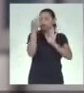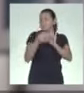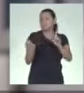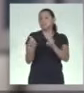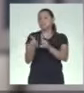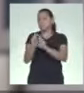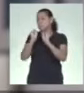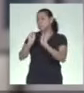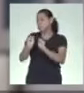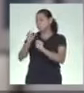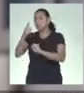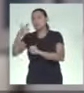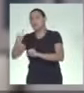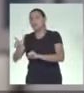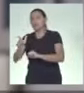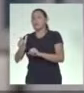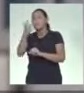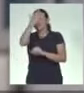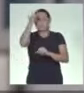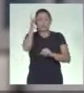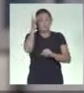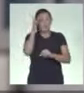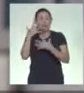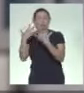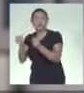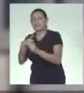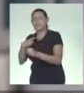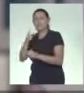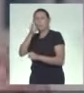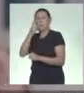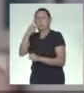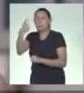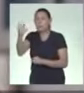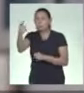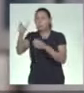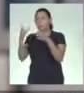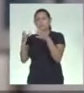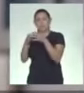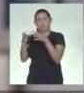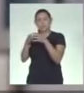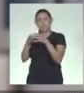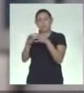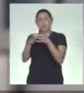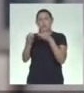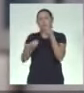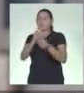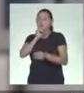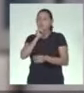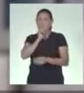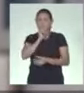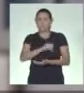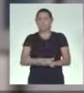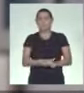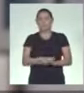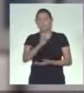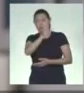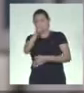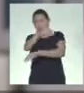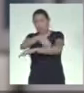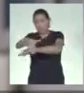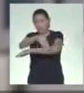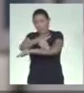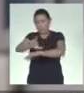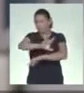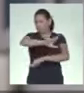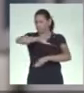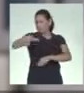propostas e que possam satisfazer a nossa população, não os interesses de um grupo. Deixa eu te dar um exemplo. Eu fui